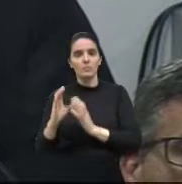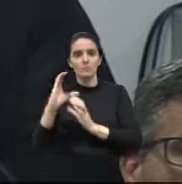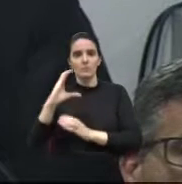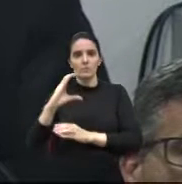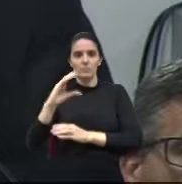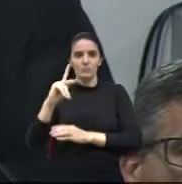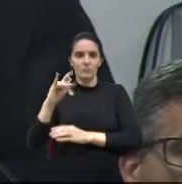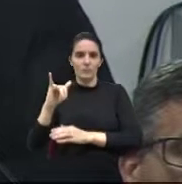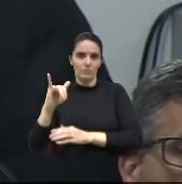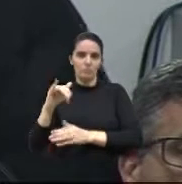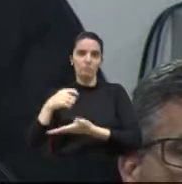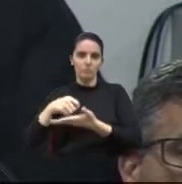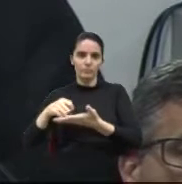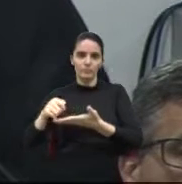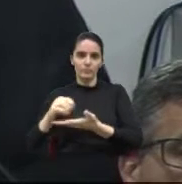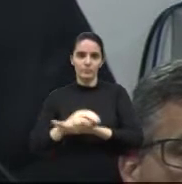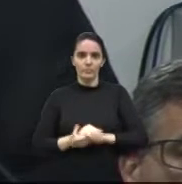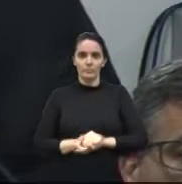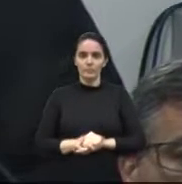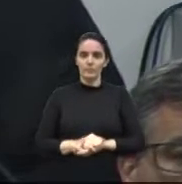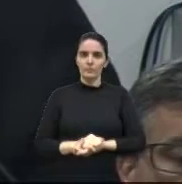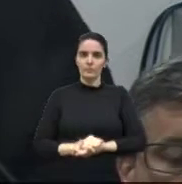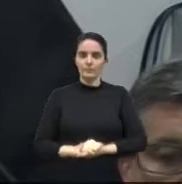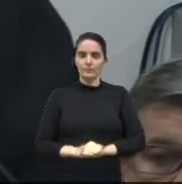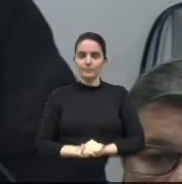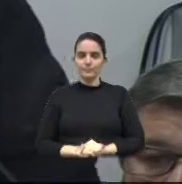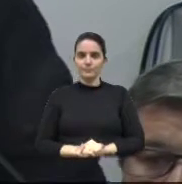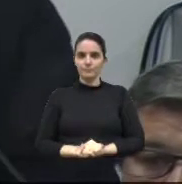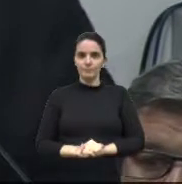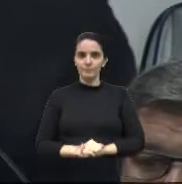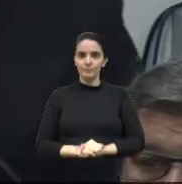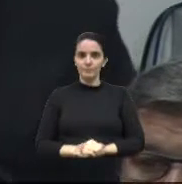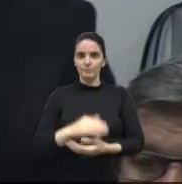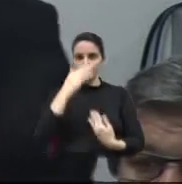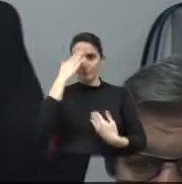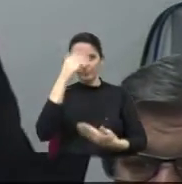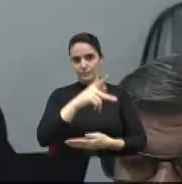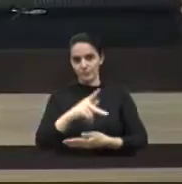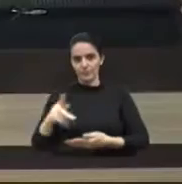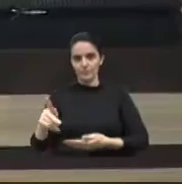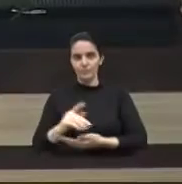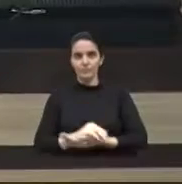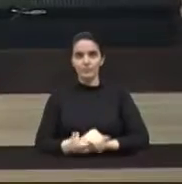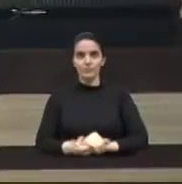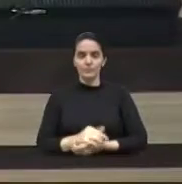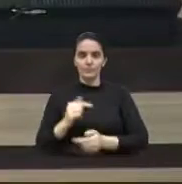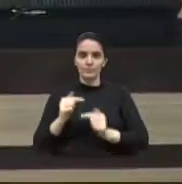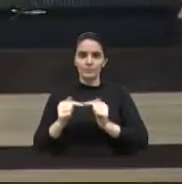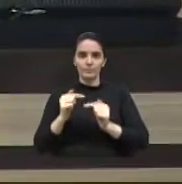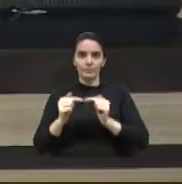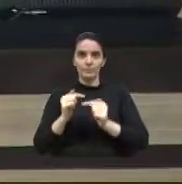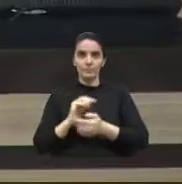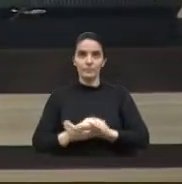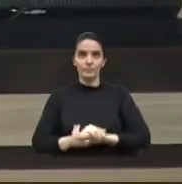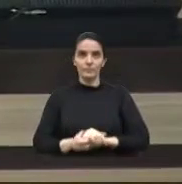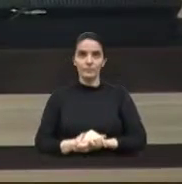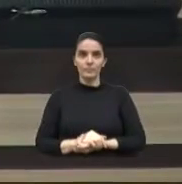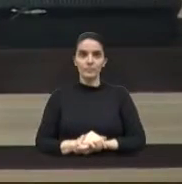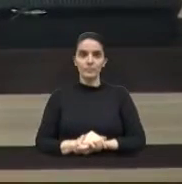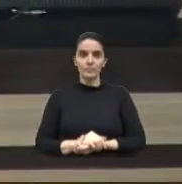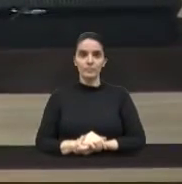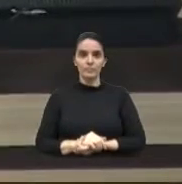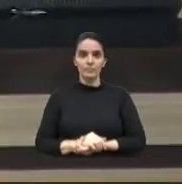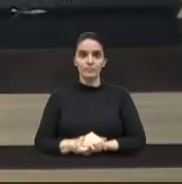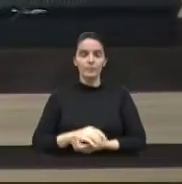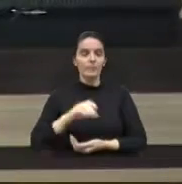assinar, está lá no meu gabinete, é só me procurar para nós contribuirmos com a população. Obrigado, senhor presidente. Continue a discussão. Quero discutir. A palavra,